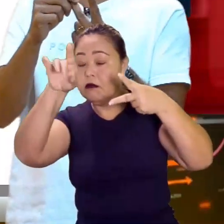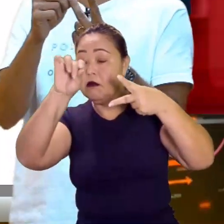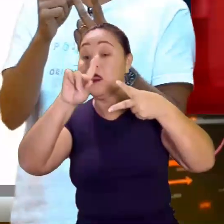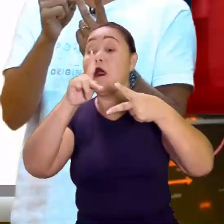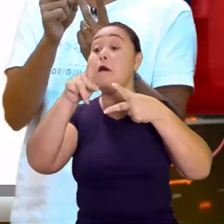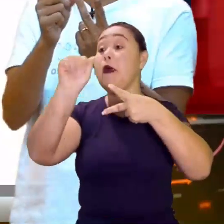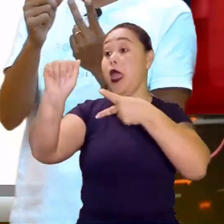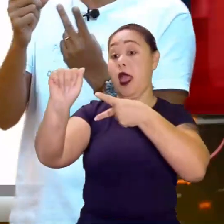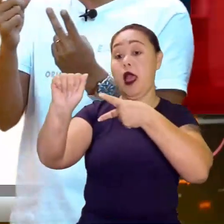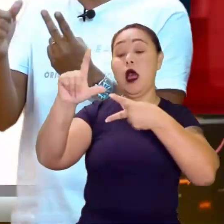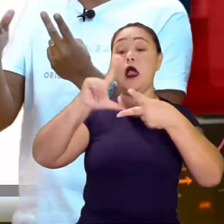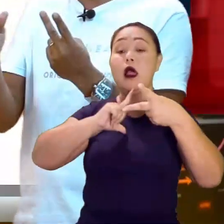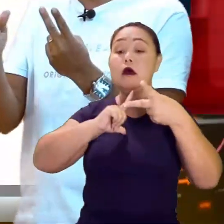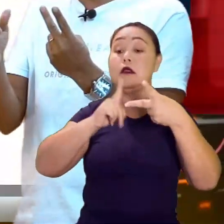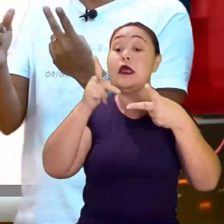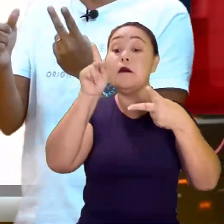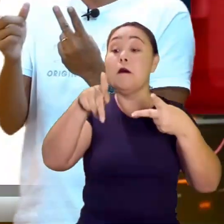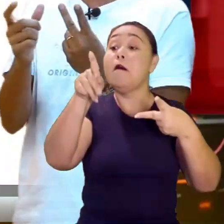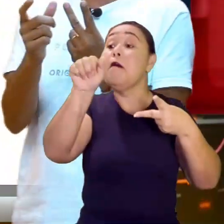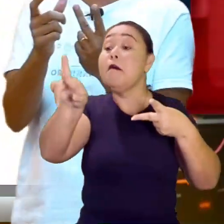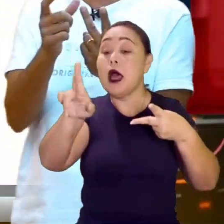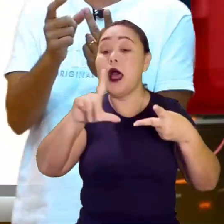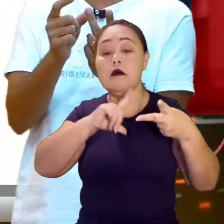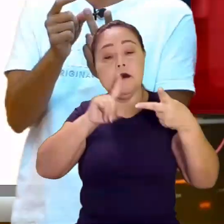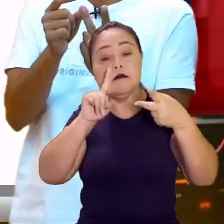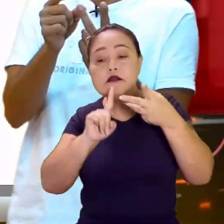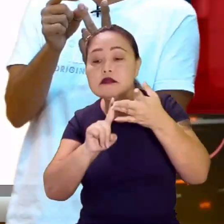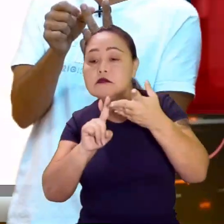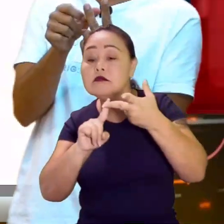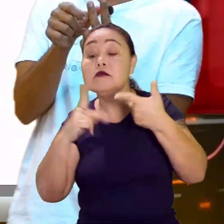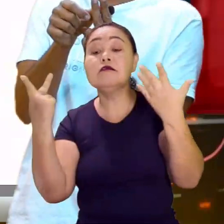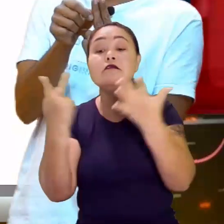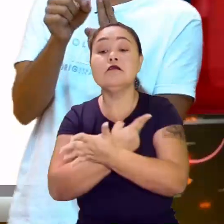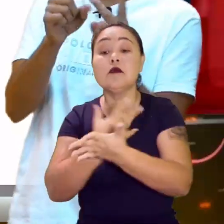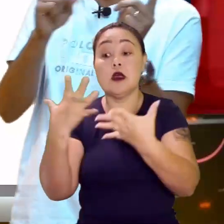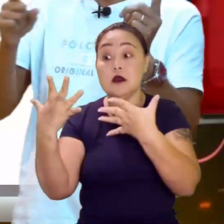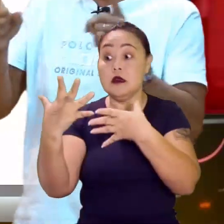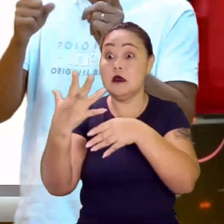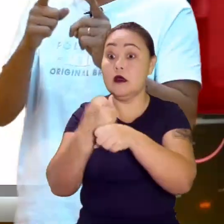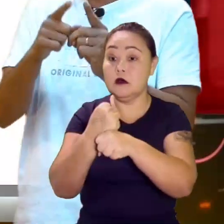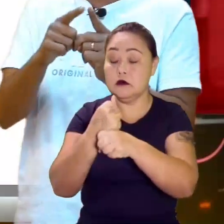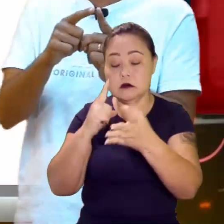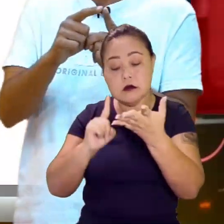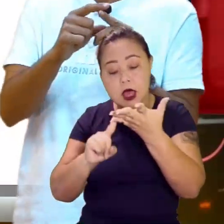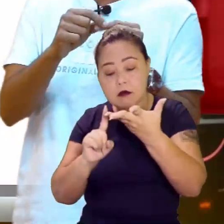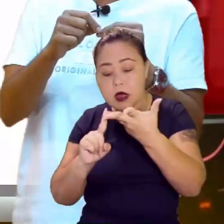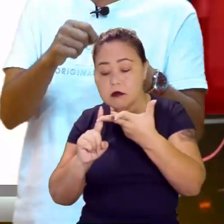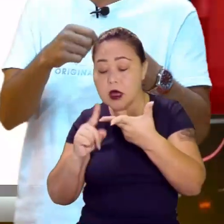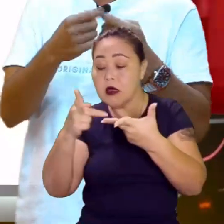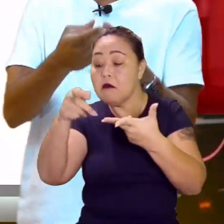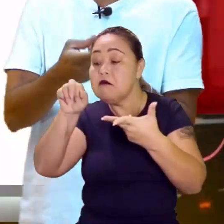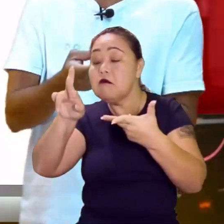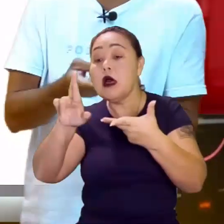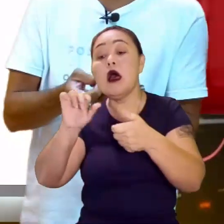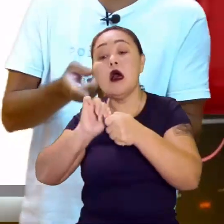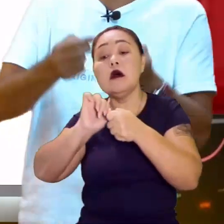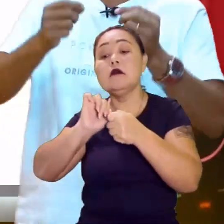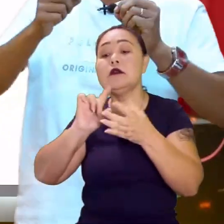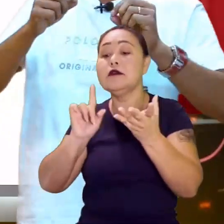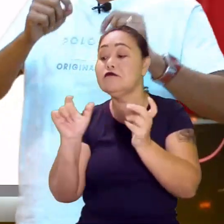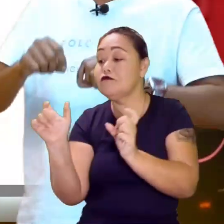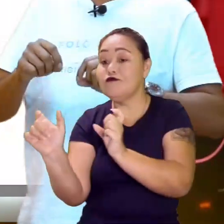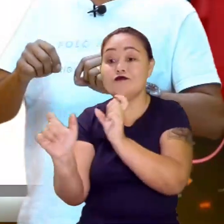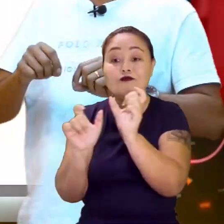tem quantidade par de termos, o que acontece? Eu consigo somar todos os pares e eu vou ter N